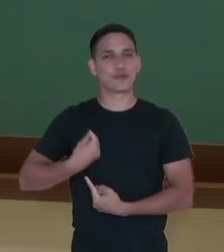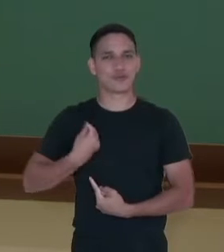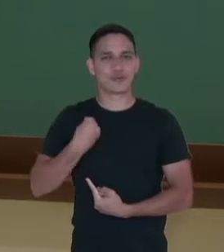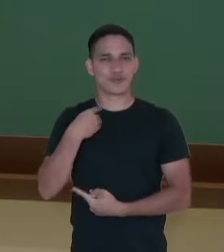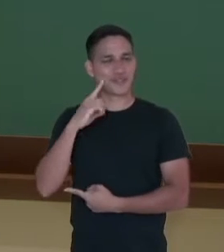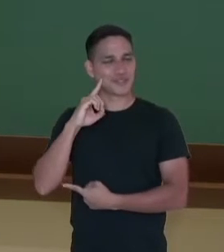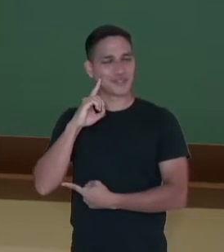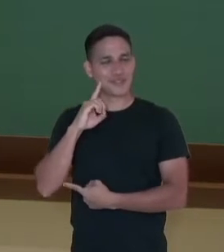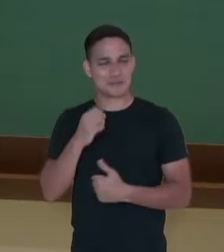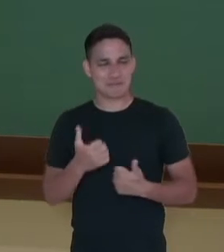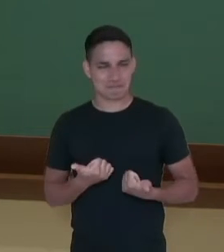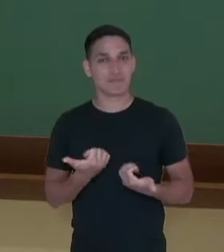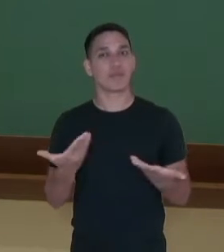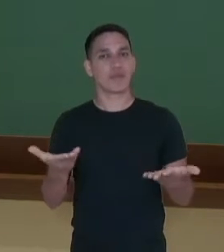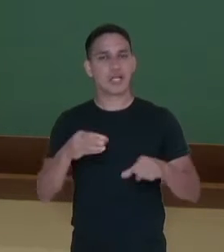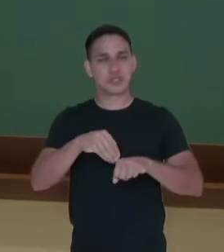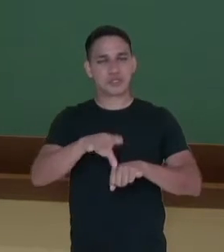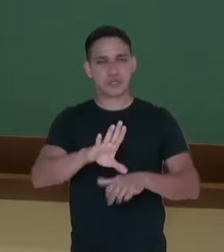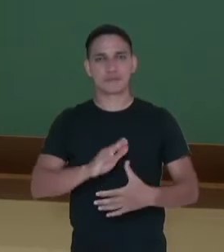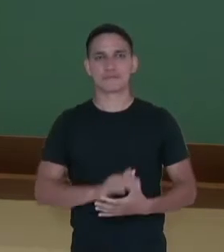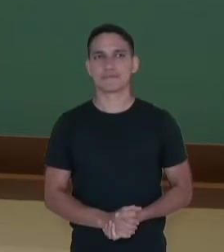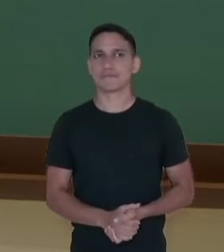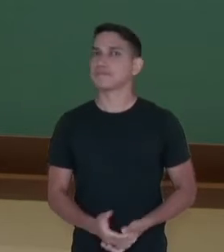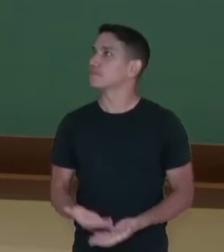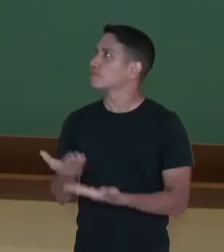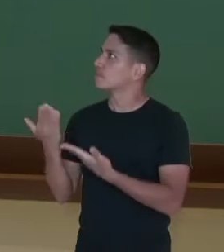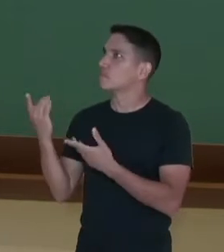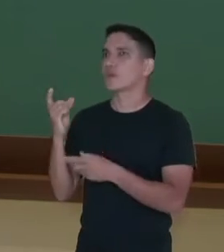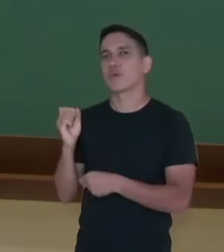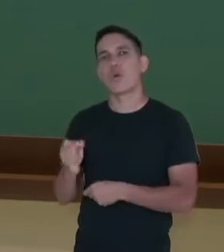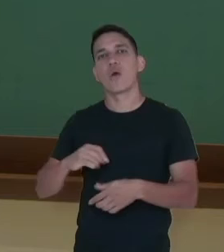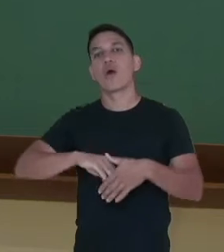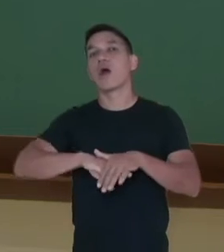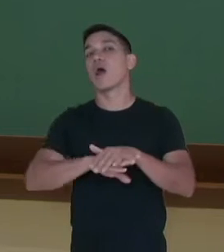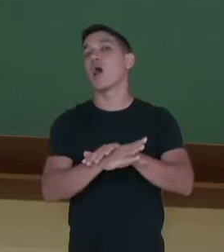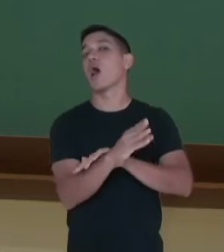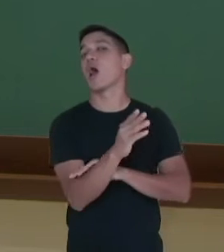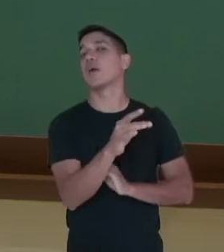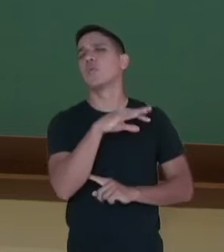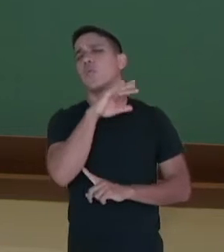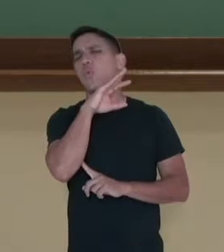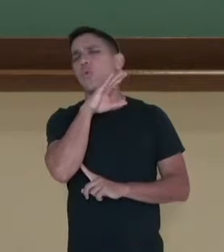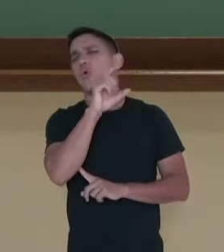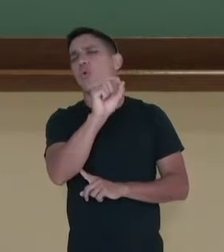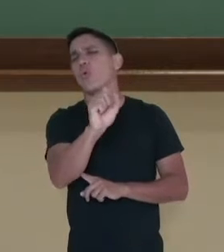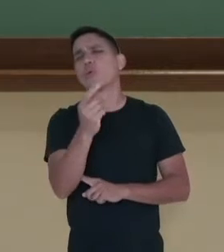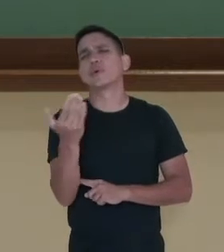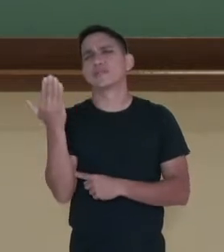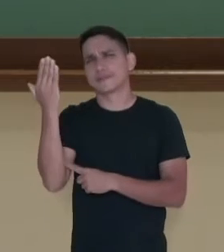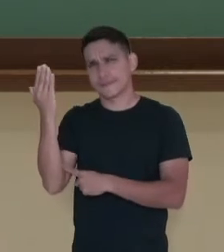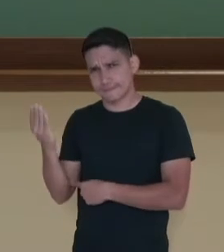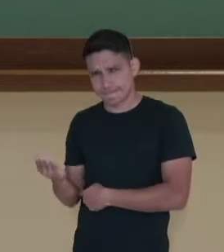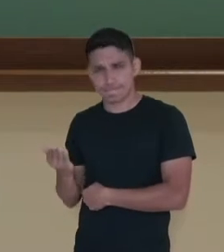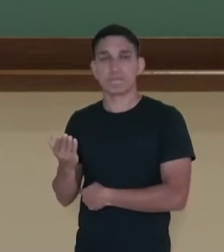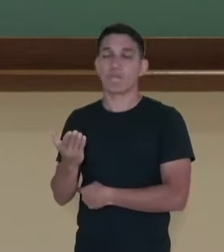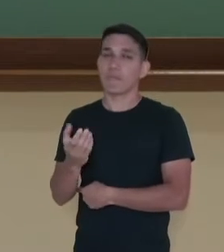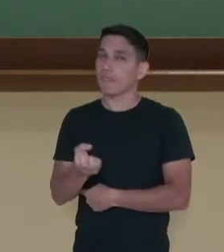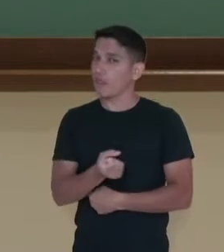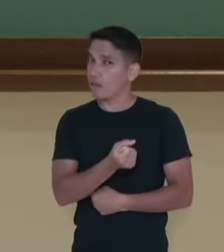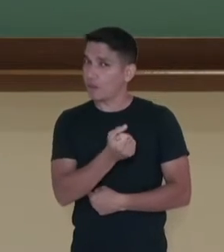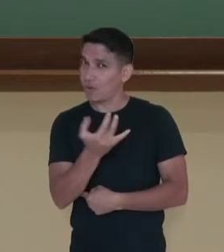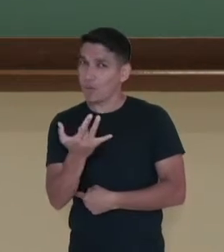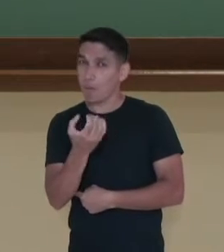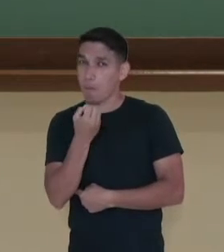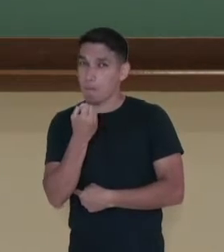Então ficam aí as dicas. E hábitos não saudáveis, tá? Hábitos que não